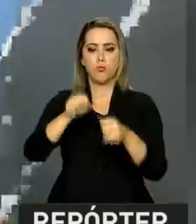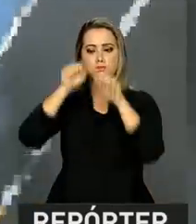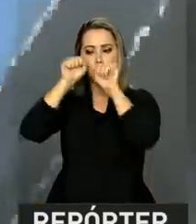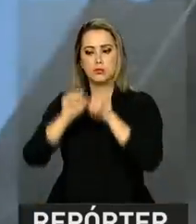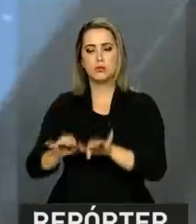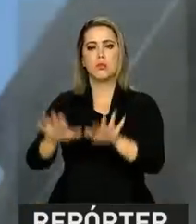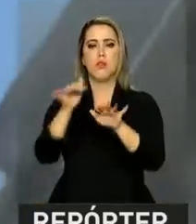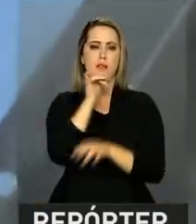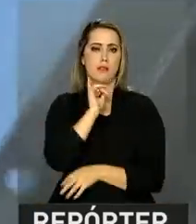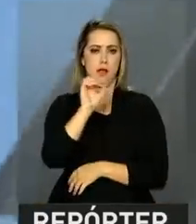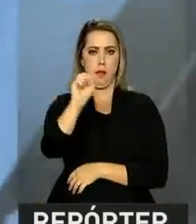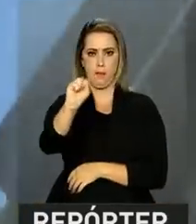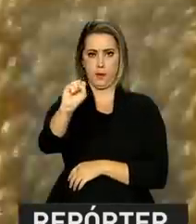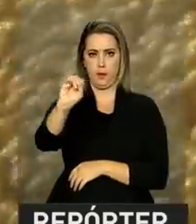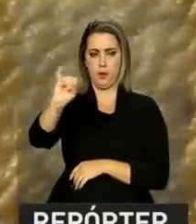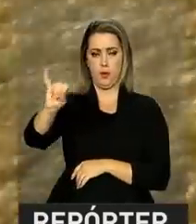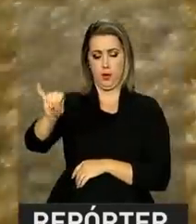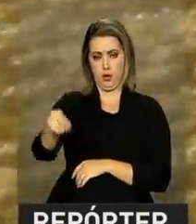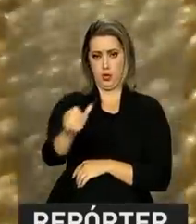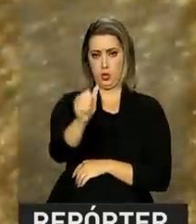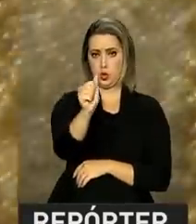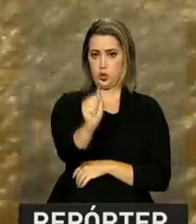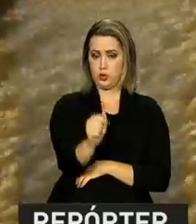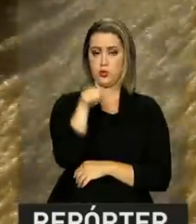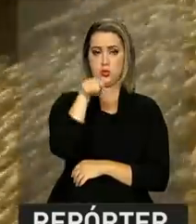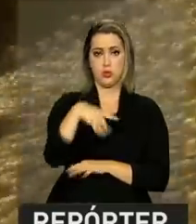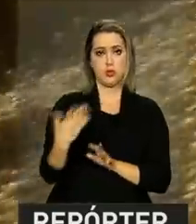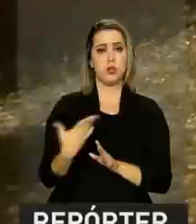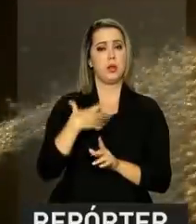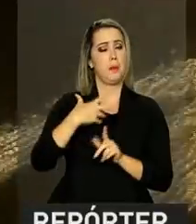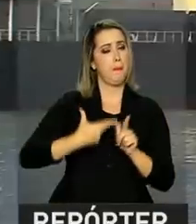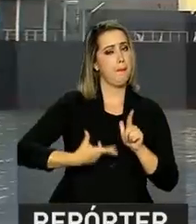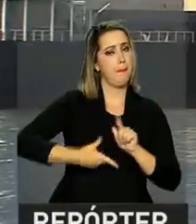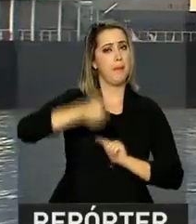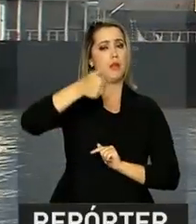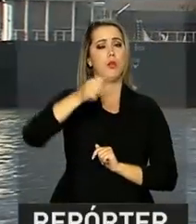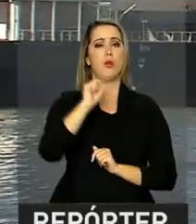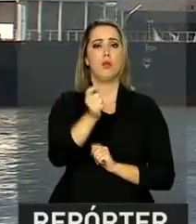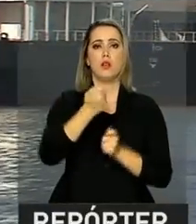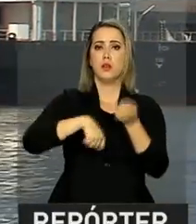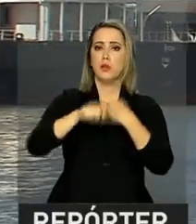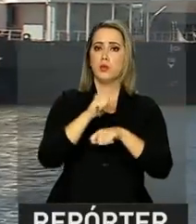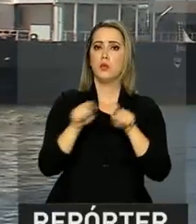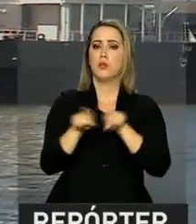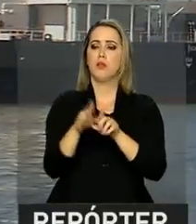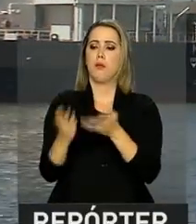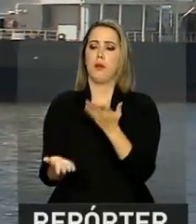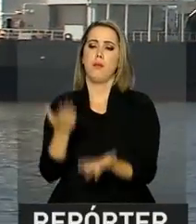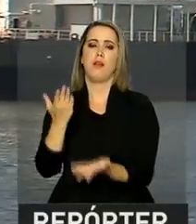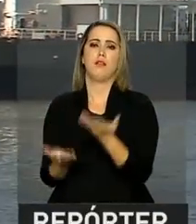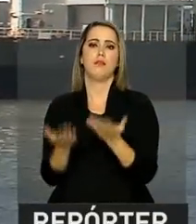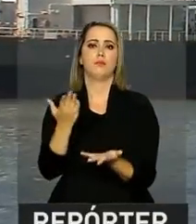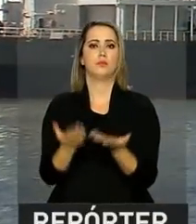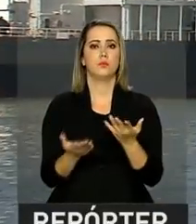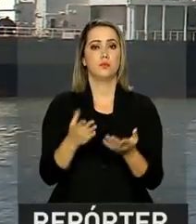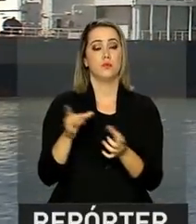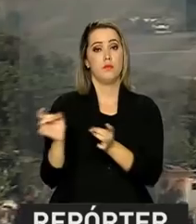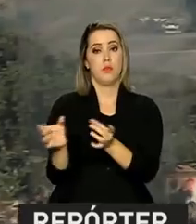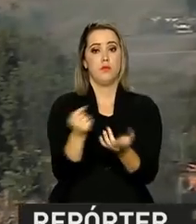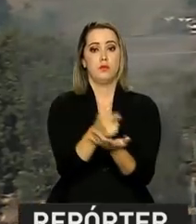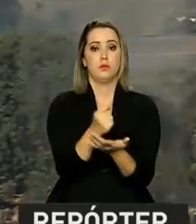a soja que puxa para cima a economia e também a balança comercial brasileira.